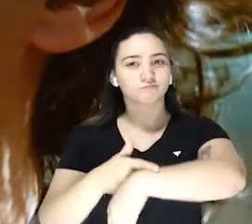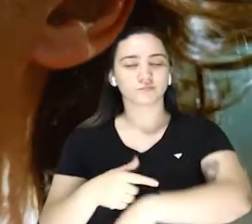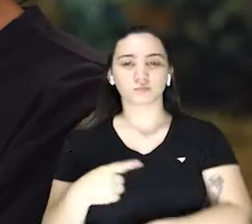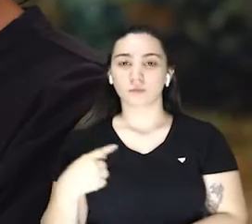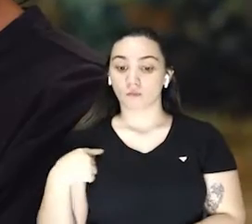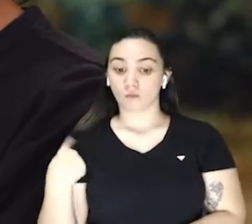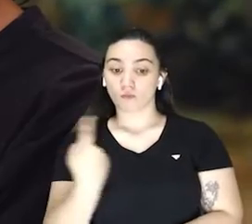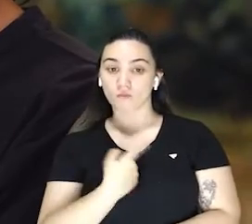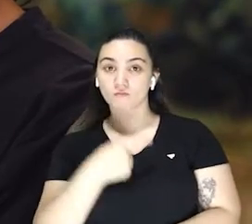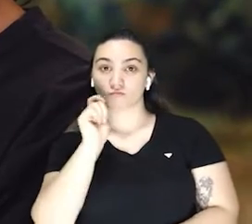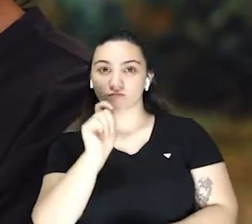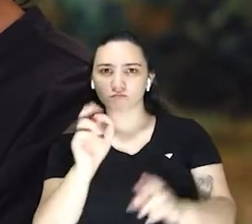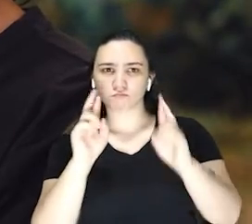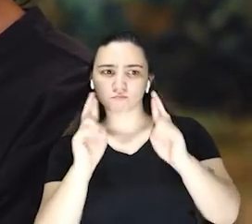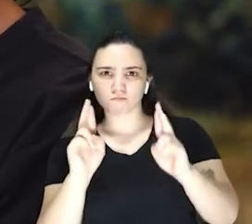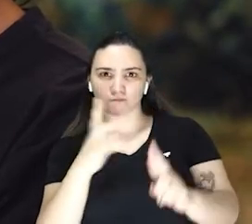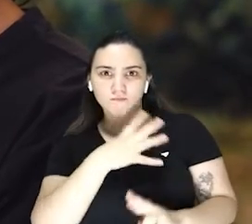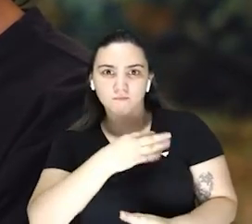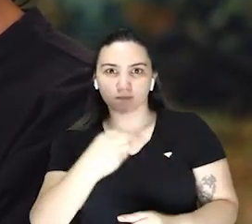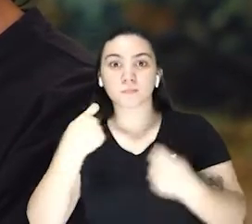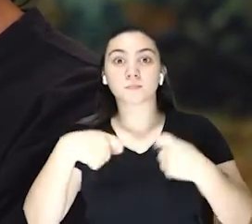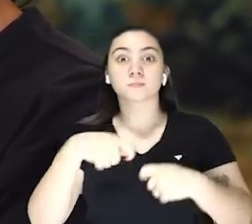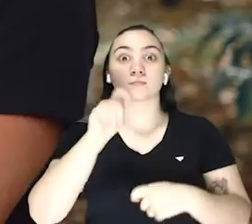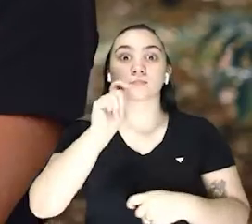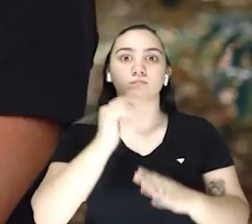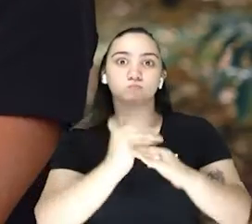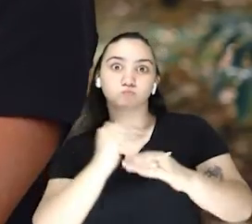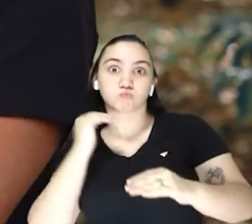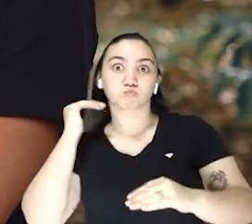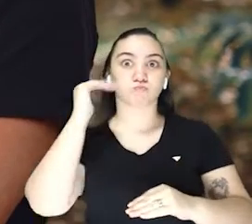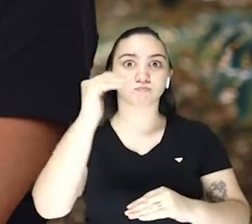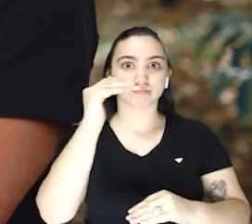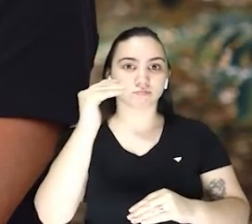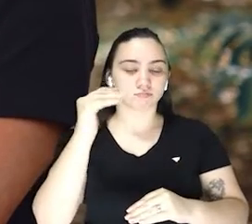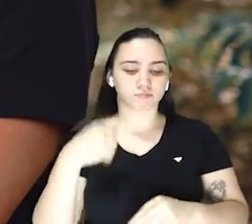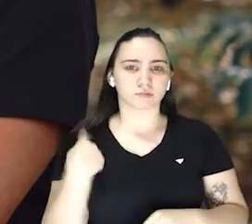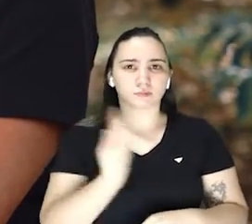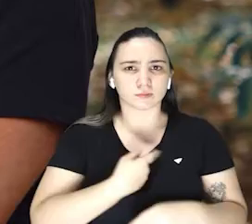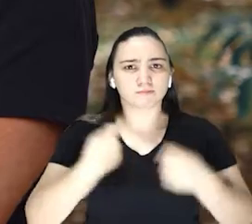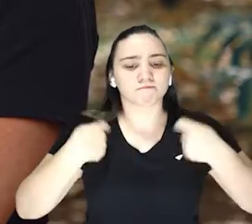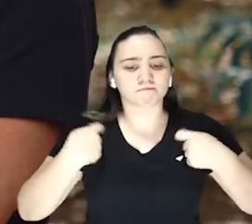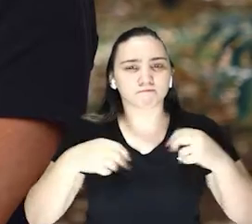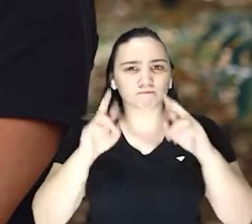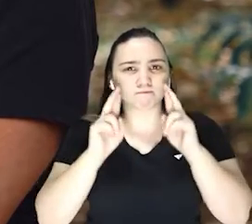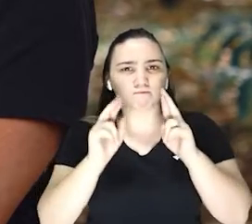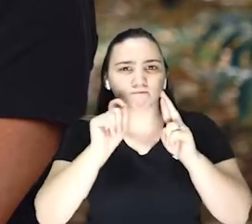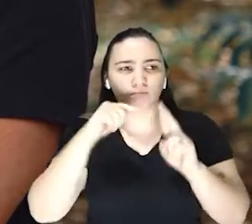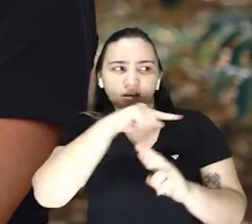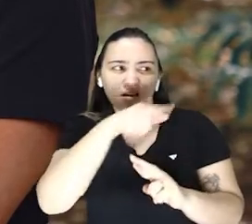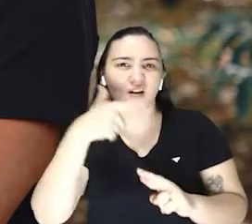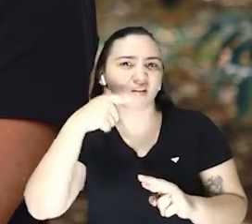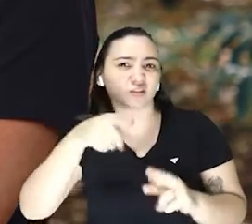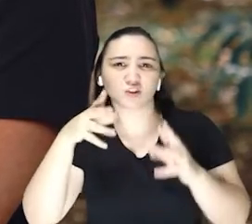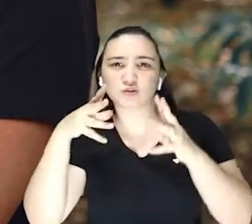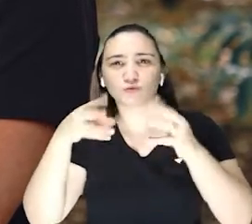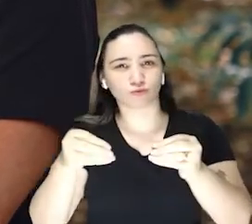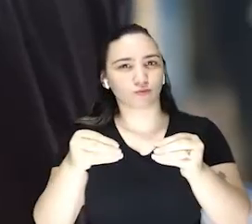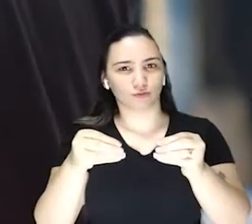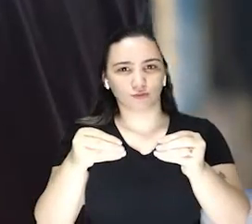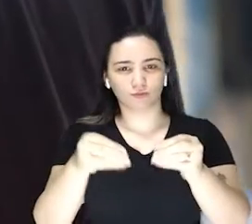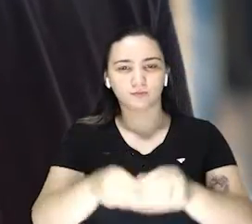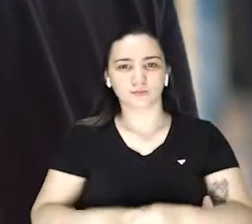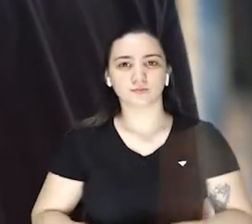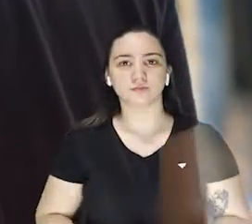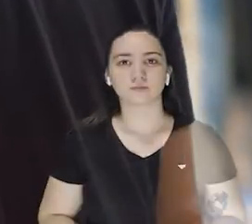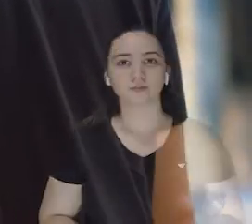As nossas expectativas para os nossos filhos devem ser muito elevadas. A gente deve esperar que eles façam tudo, que eles consigam